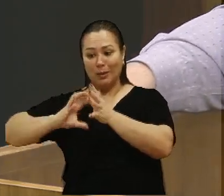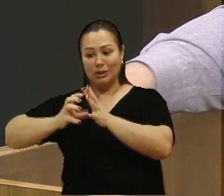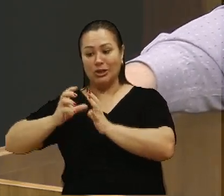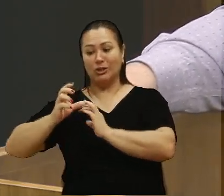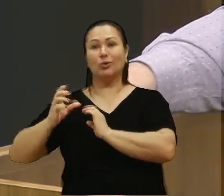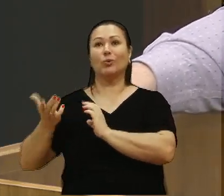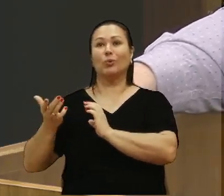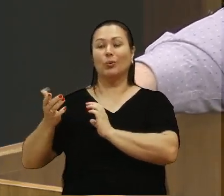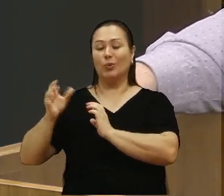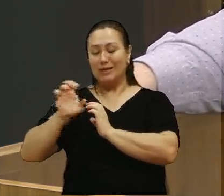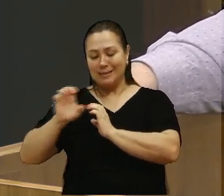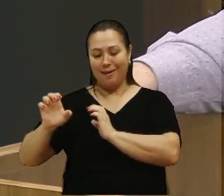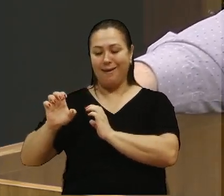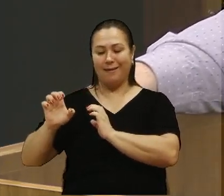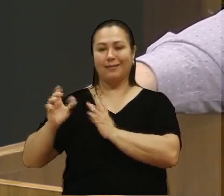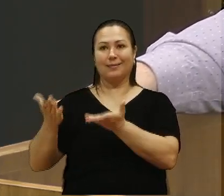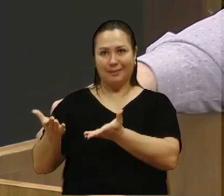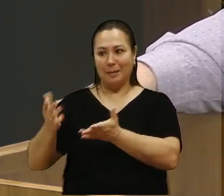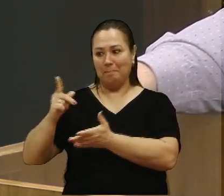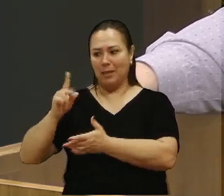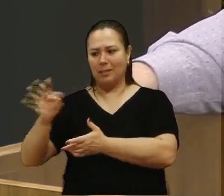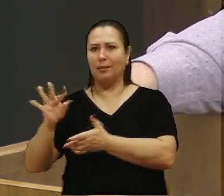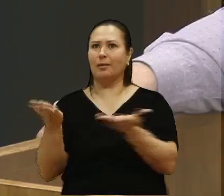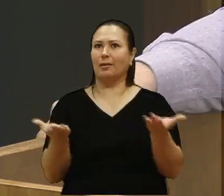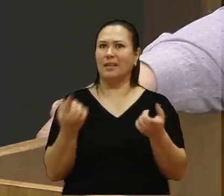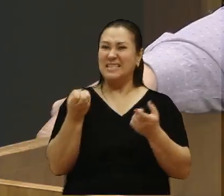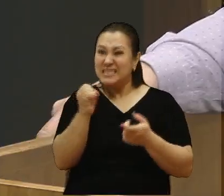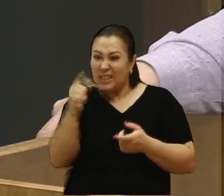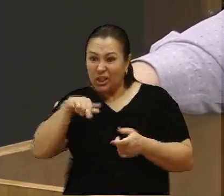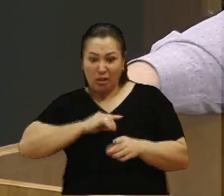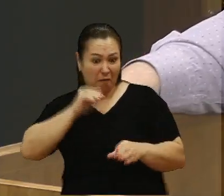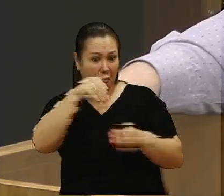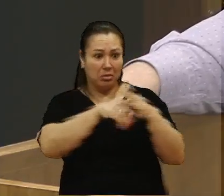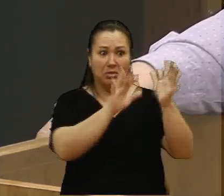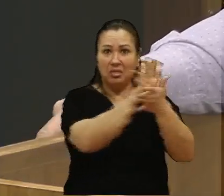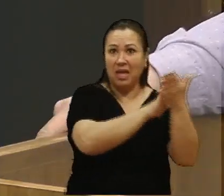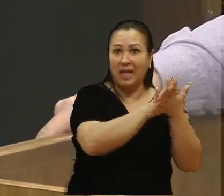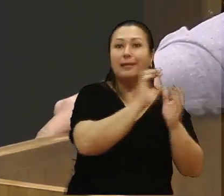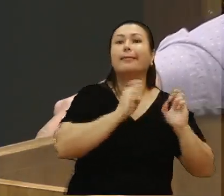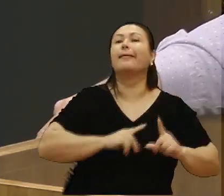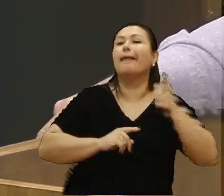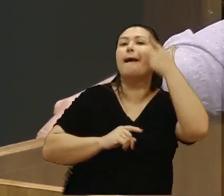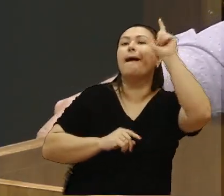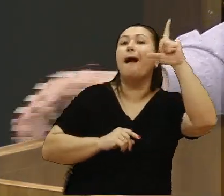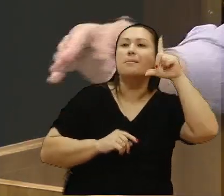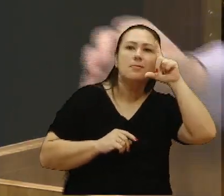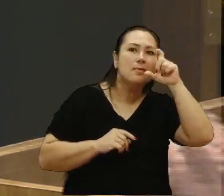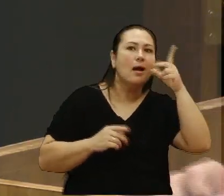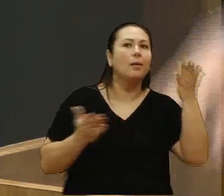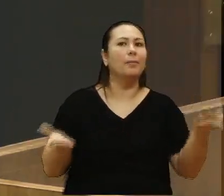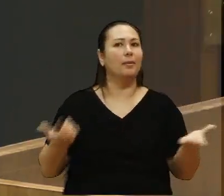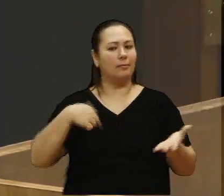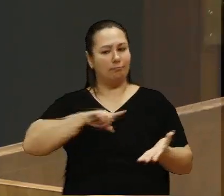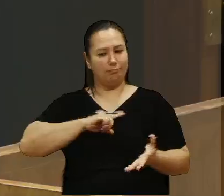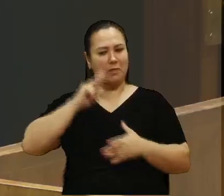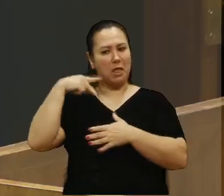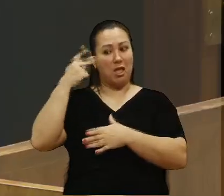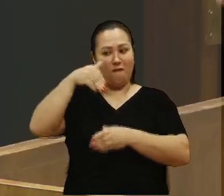Scalco. Eu fui eleito para ser vereador. Quem tem que fazer gestão da saúde são os senhores e as senhoras que são